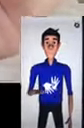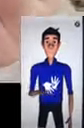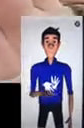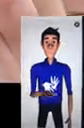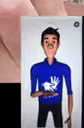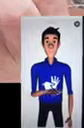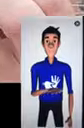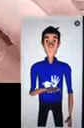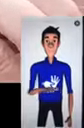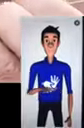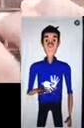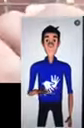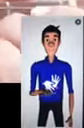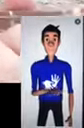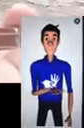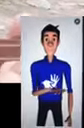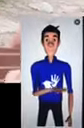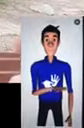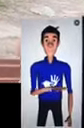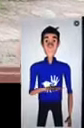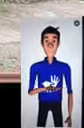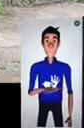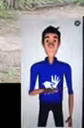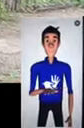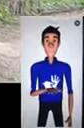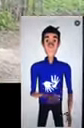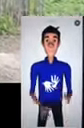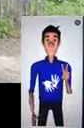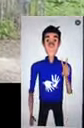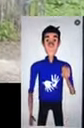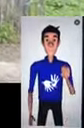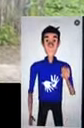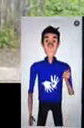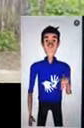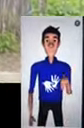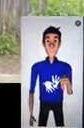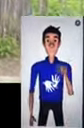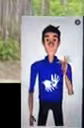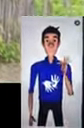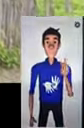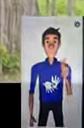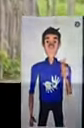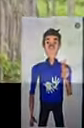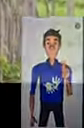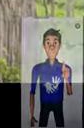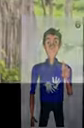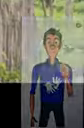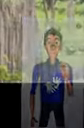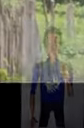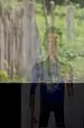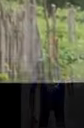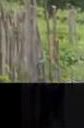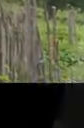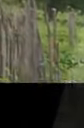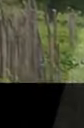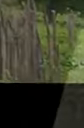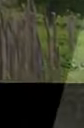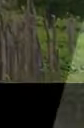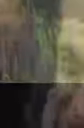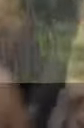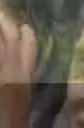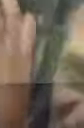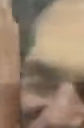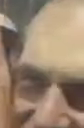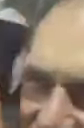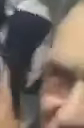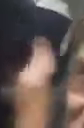Seu amor na vida me faz bem, nos amamos assim como ninguém. Só Deus sabe como terminar.